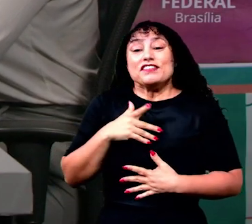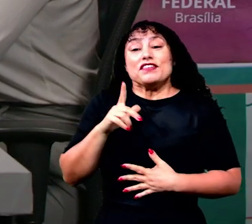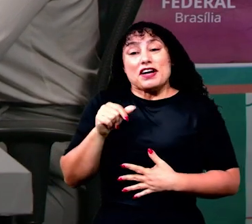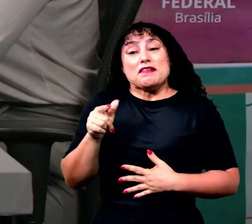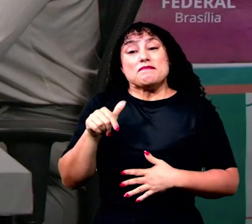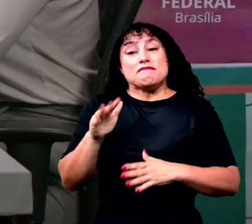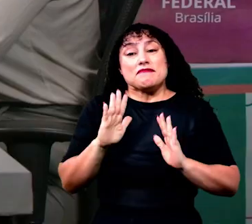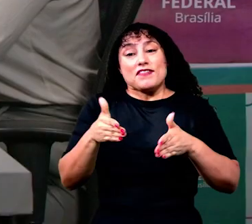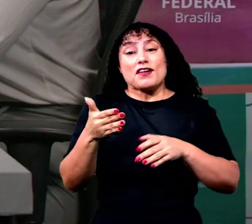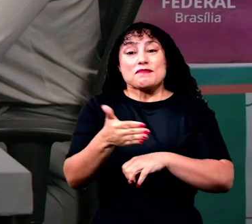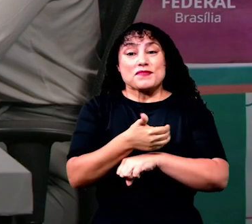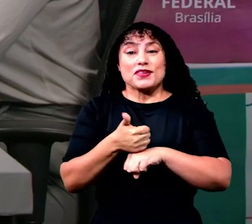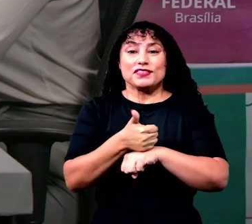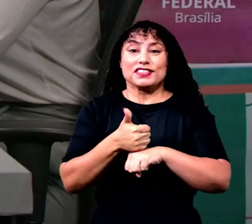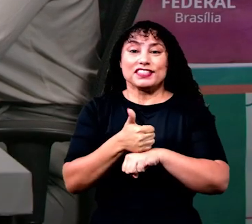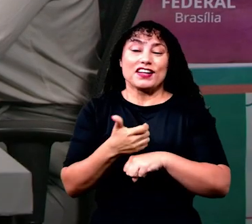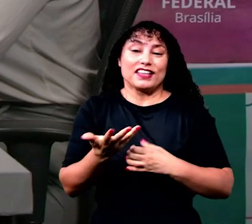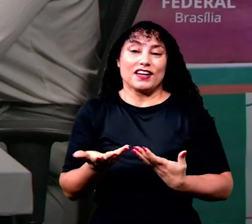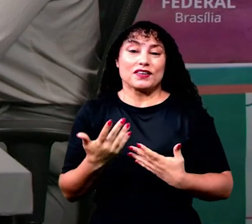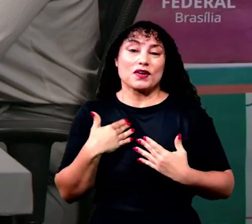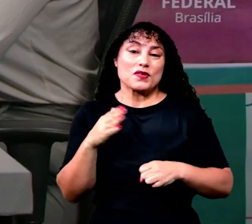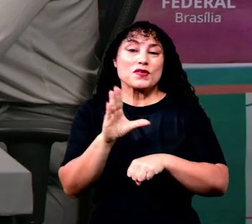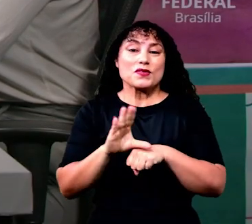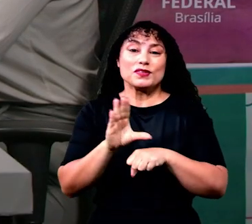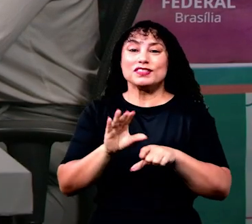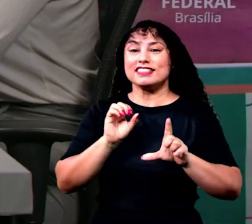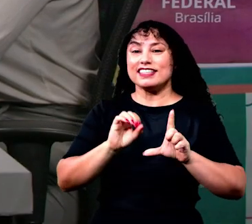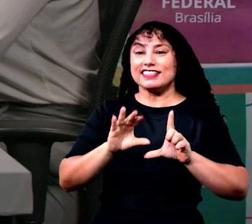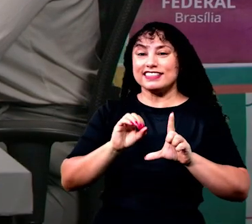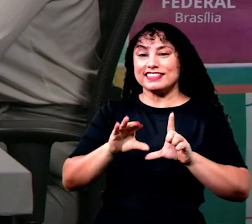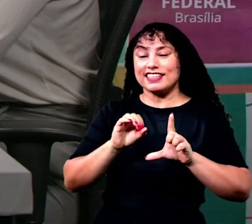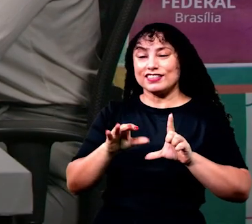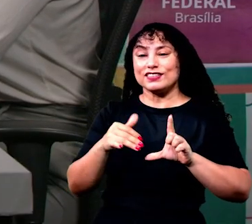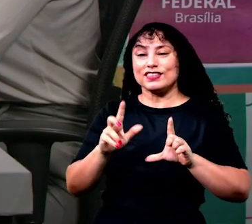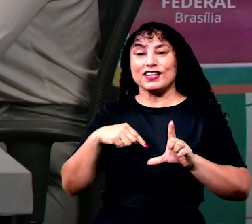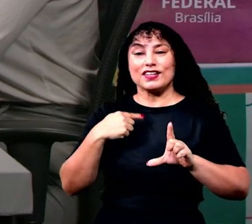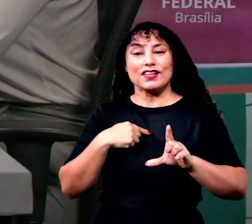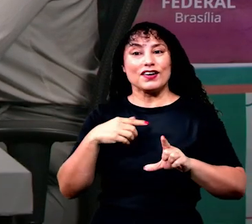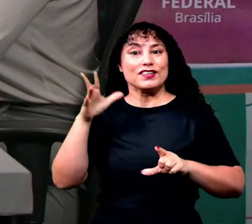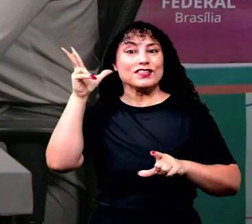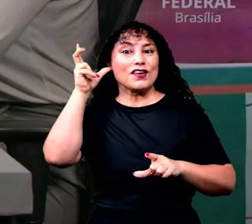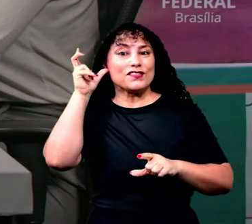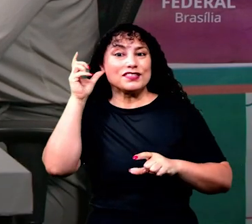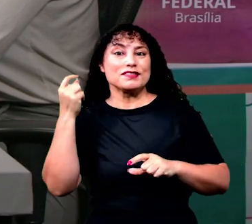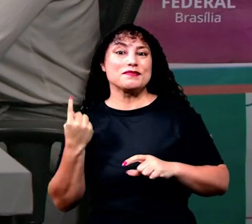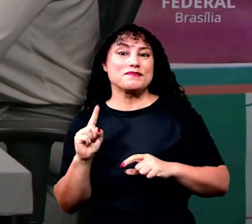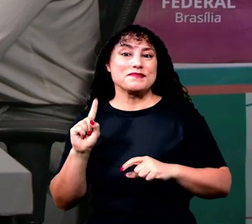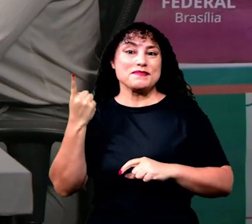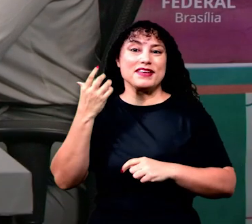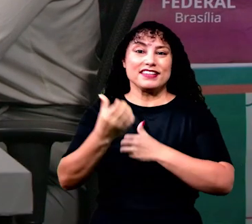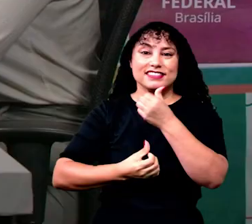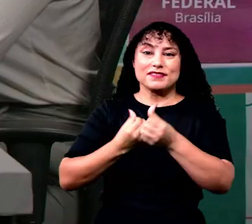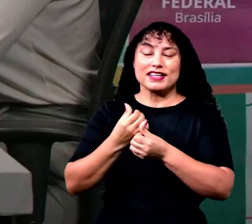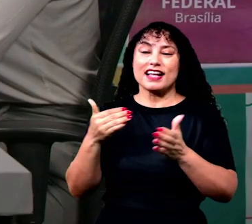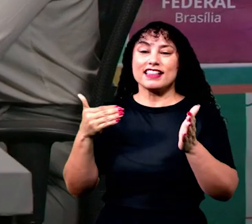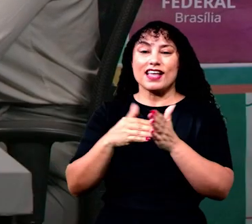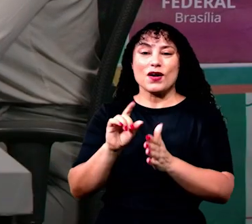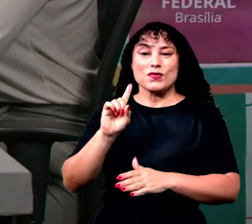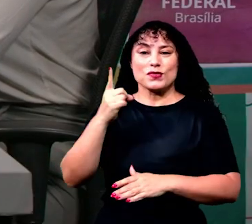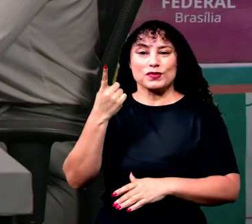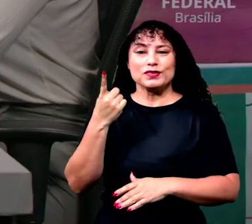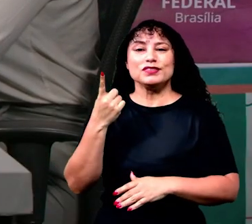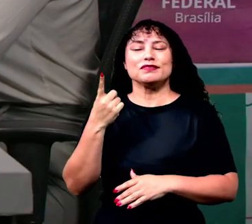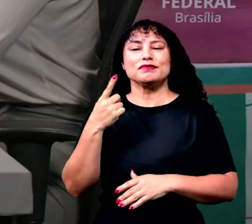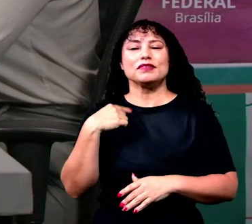profissional, porque como a gente está num curso de licenciatura, a gente escuta desde o primeiro semestre até o último sobre